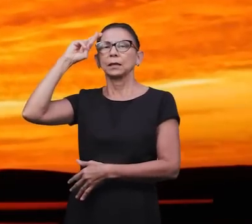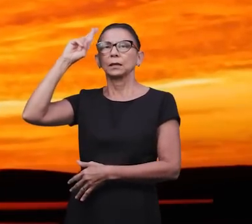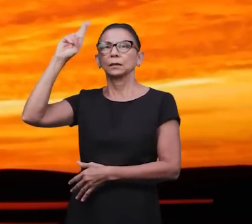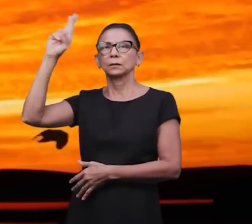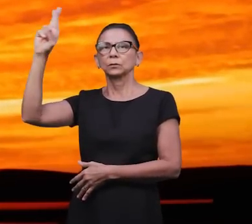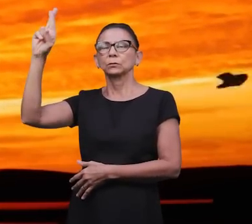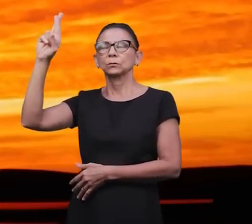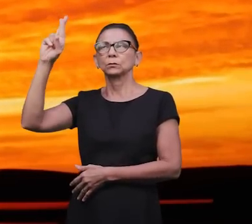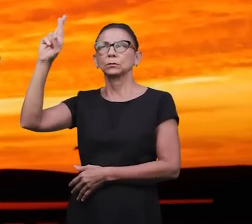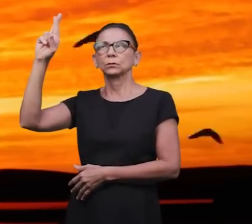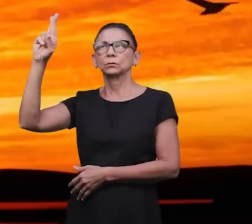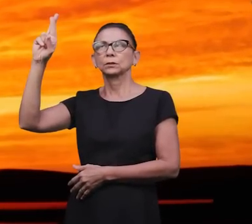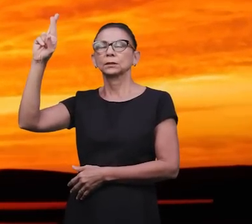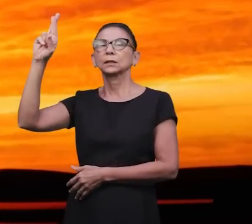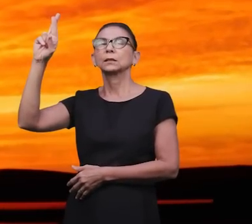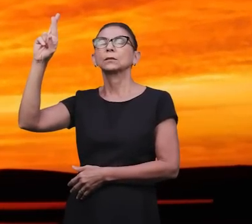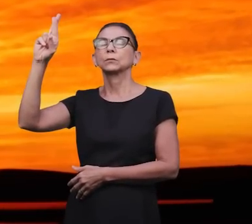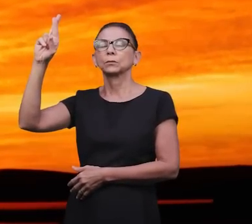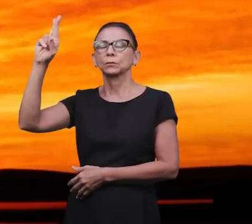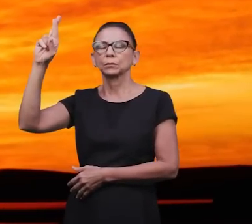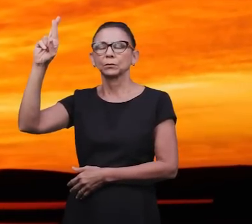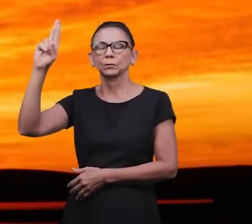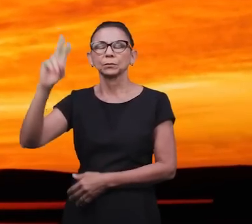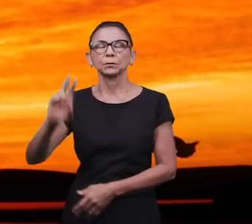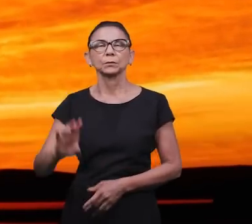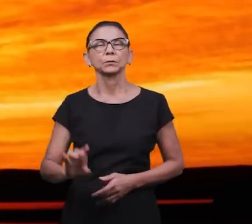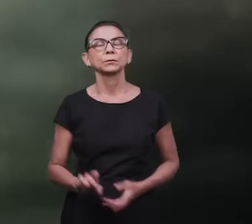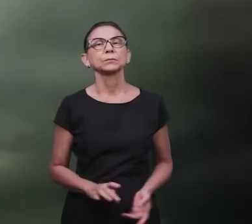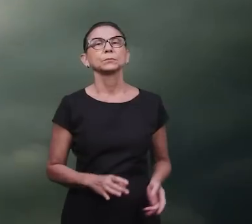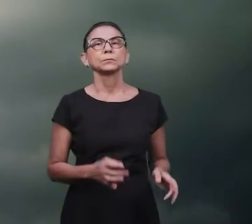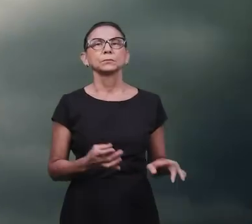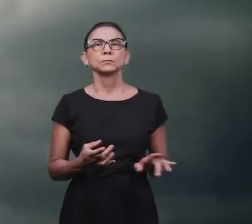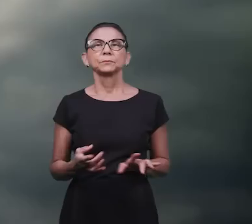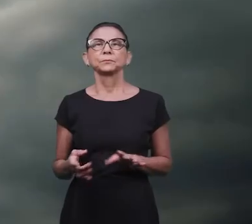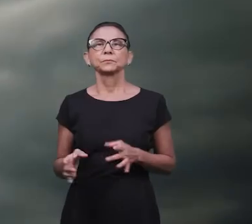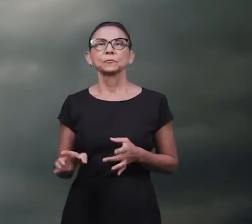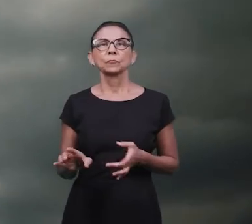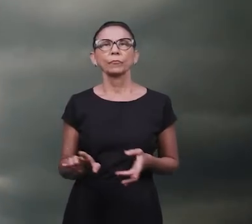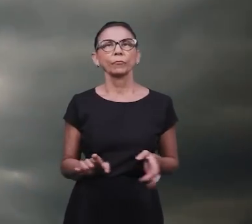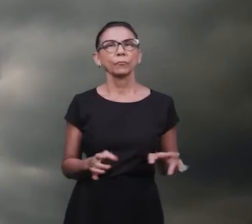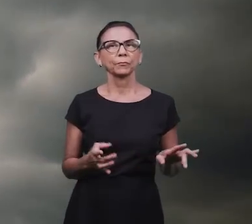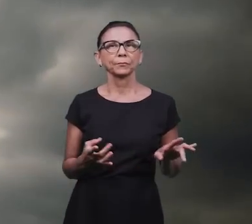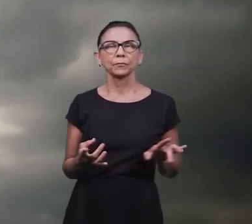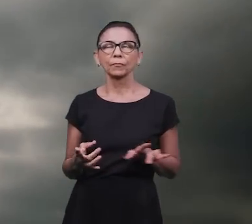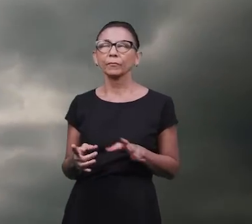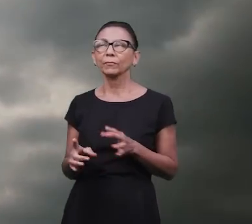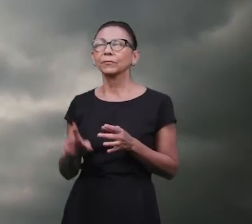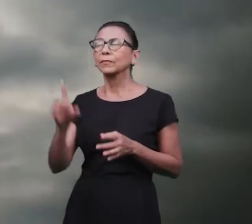Estão firmados no Senhor. Sim.